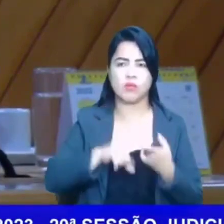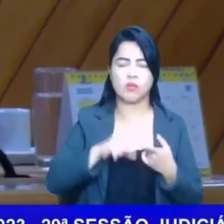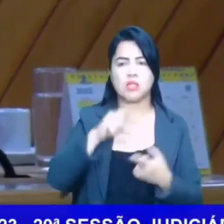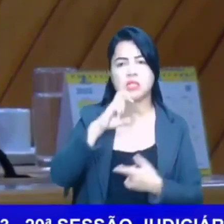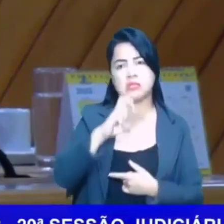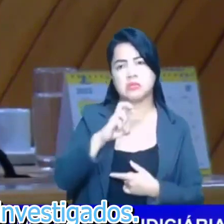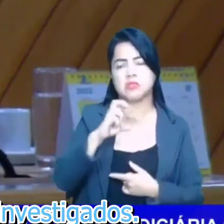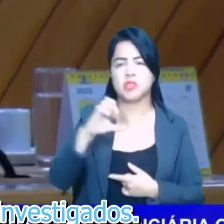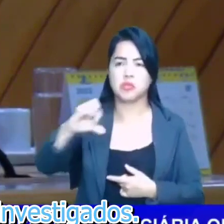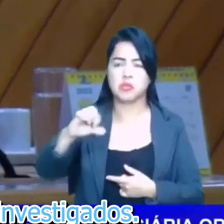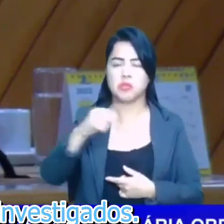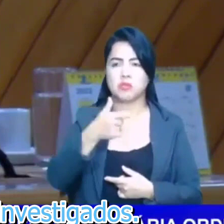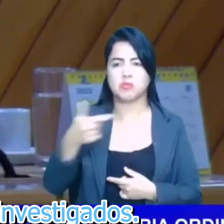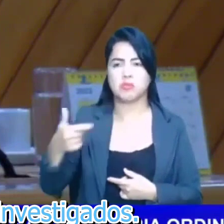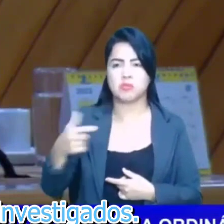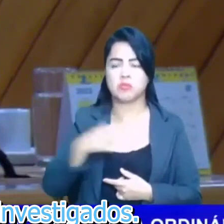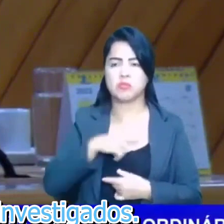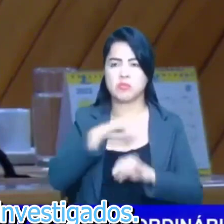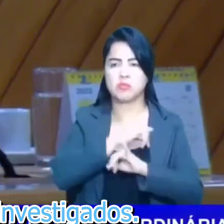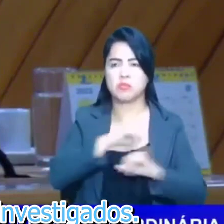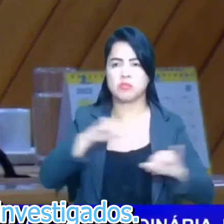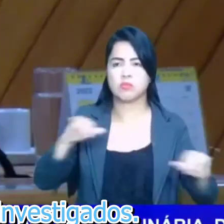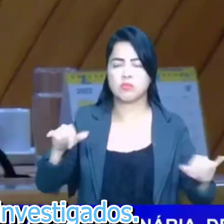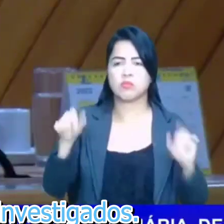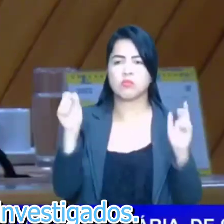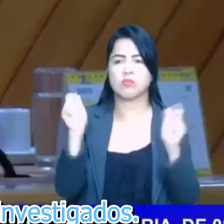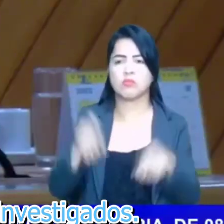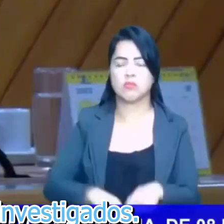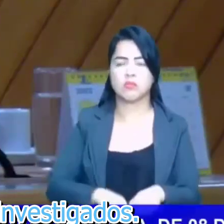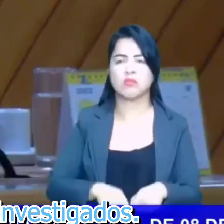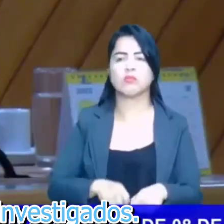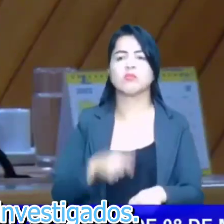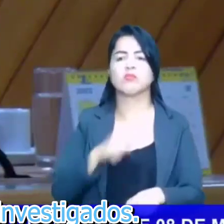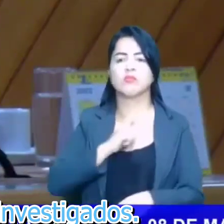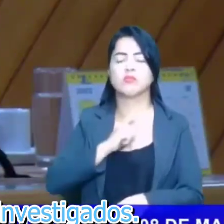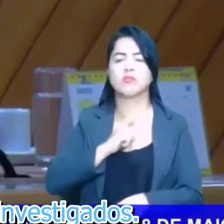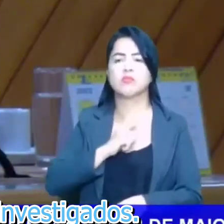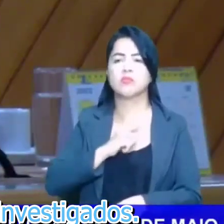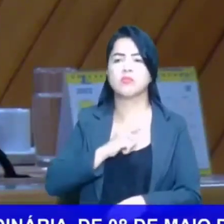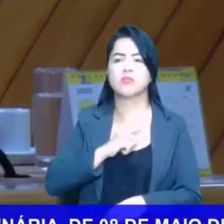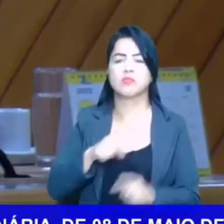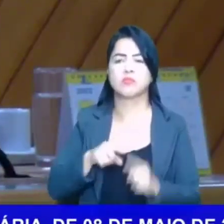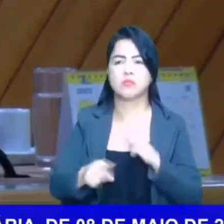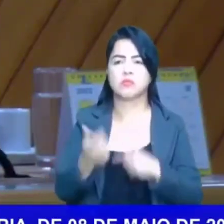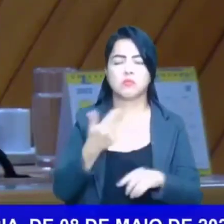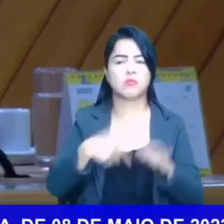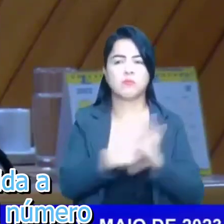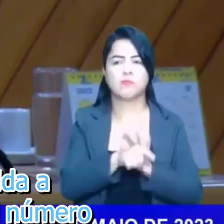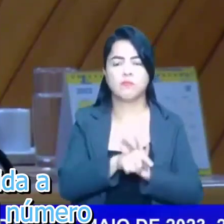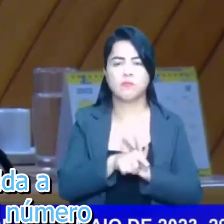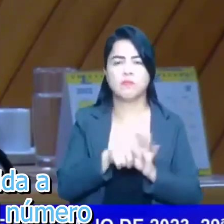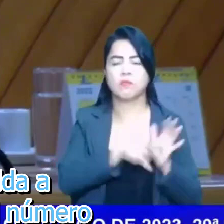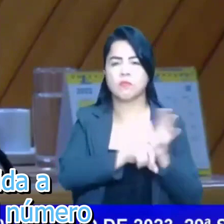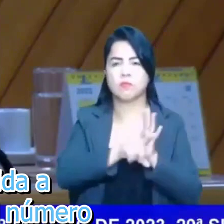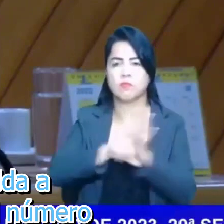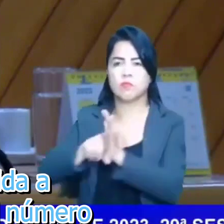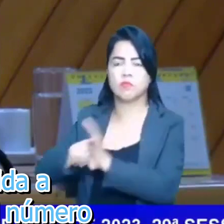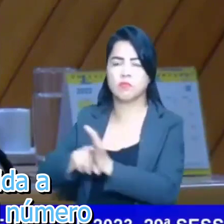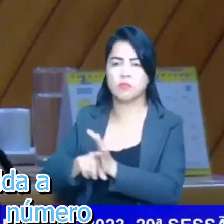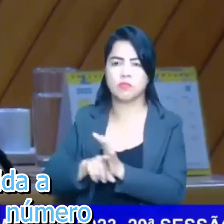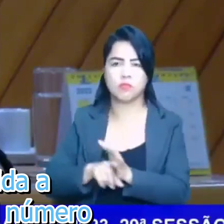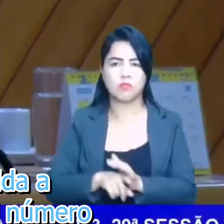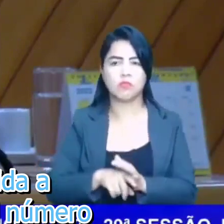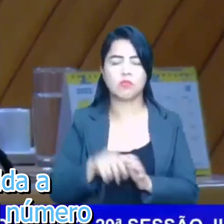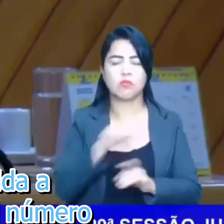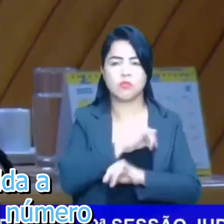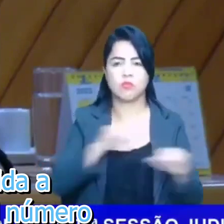5/9/22, em que confessa possível crime eleitoral em benefício dos investigados. Afirmou também que, em relação a